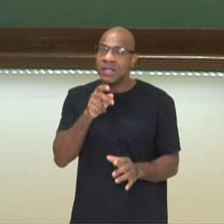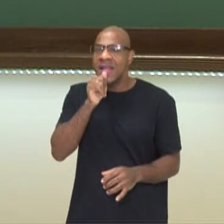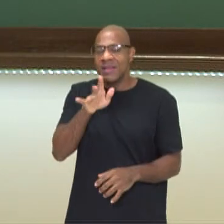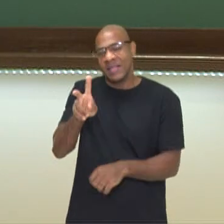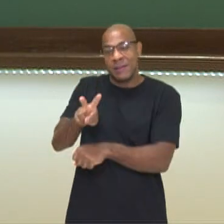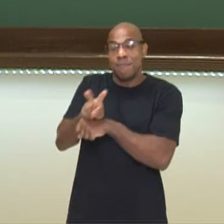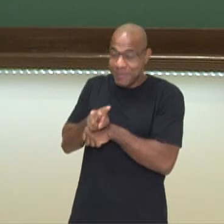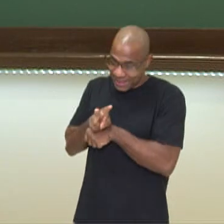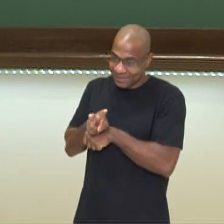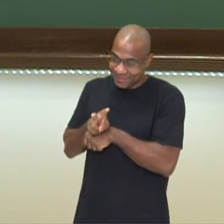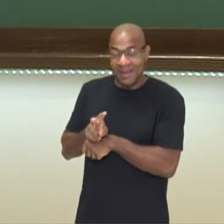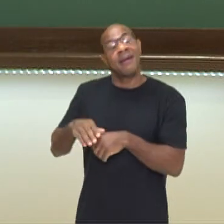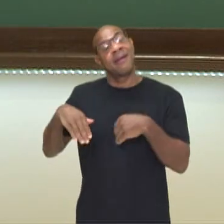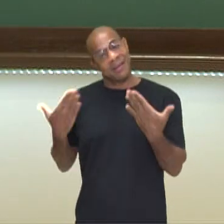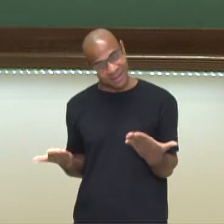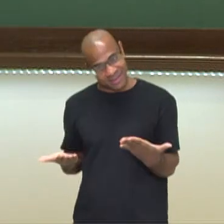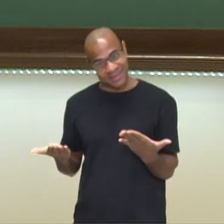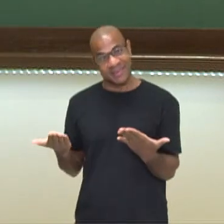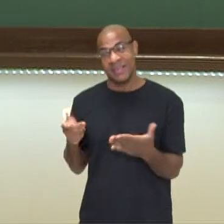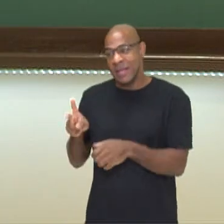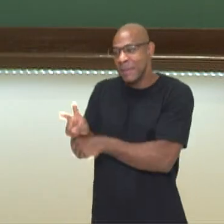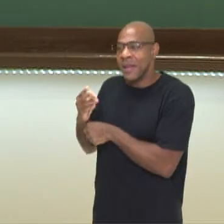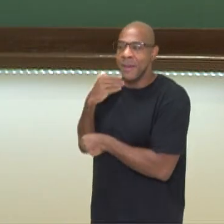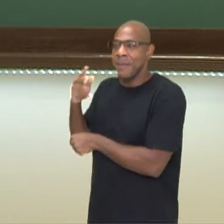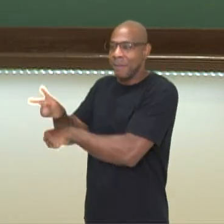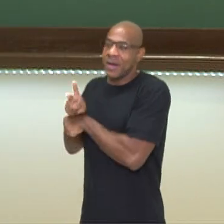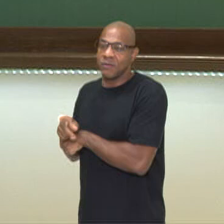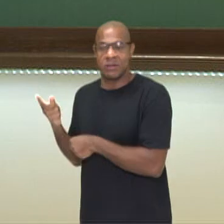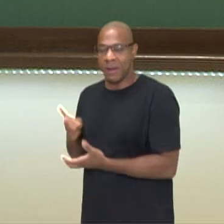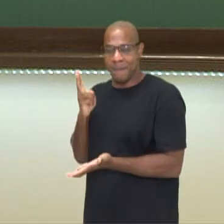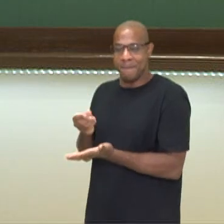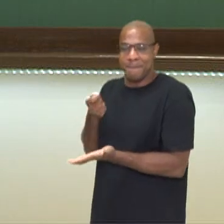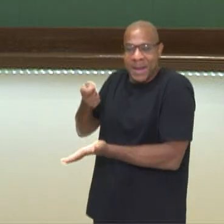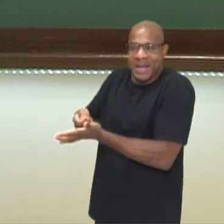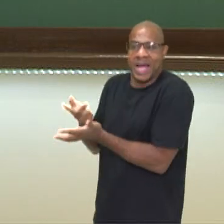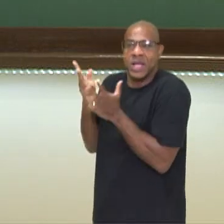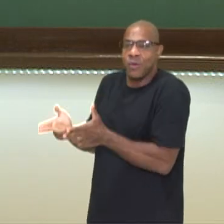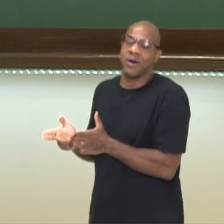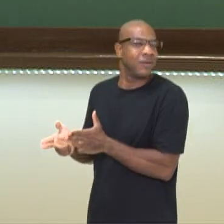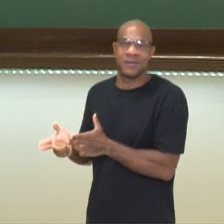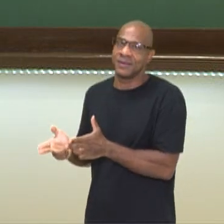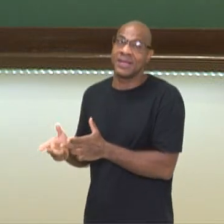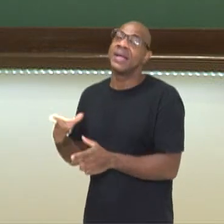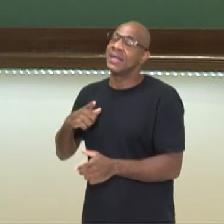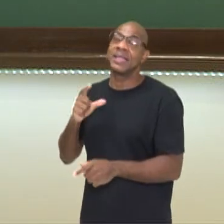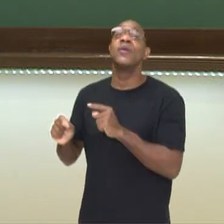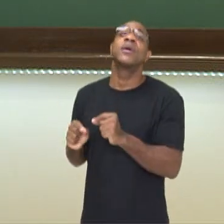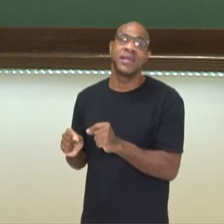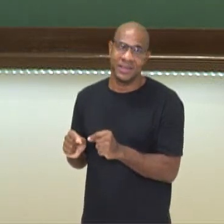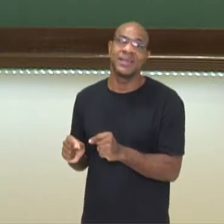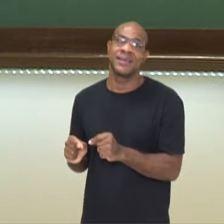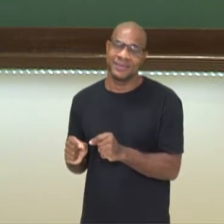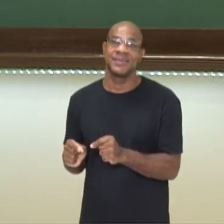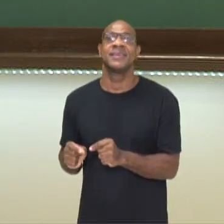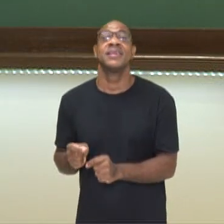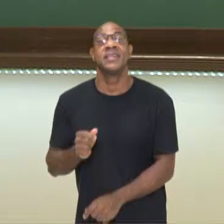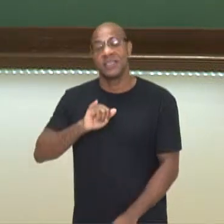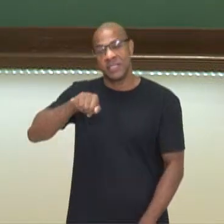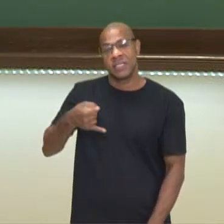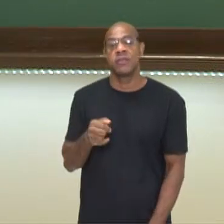um valor, obviamente que você não vai pagar a mesma quantidade. Existe o quê? Existe a incidência